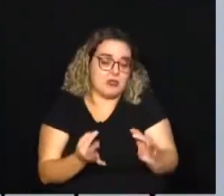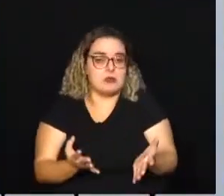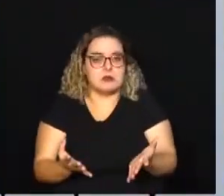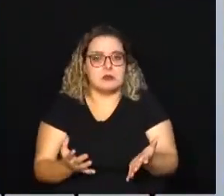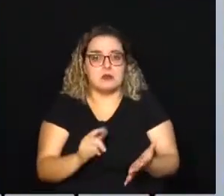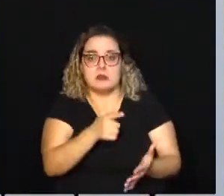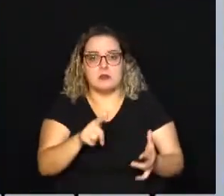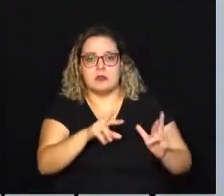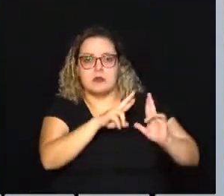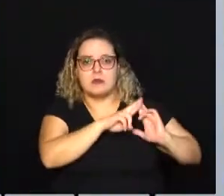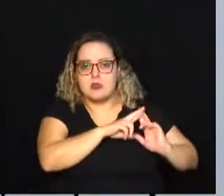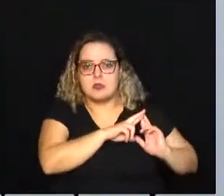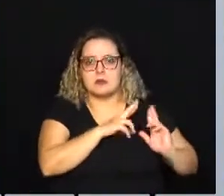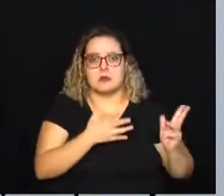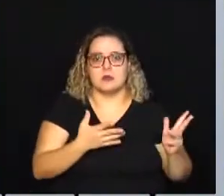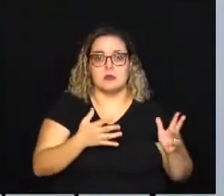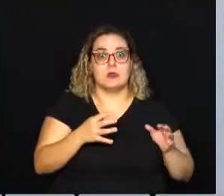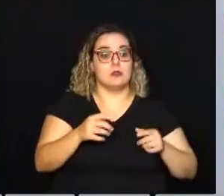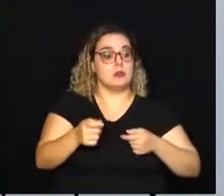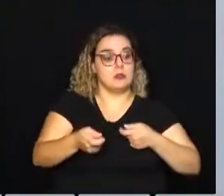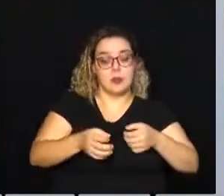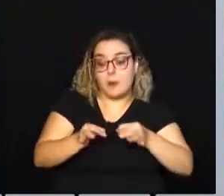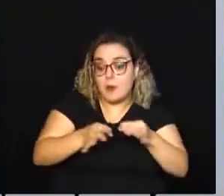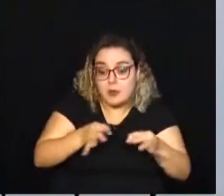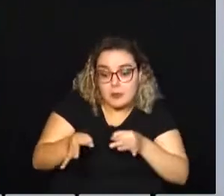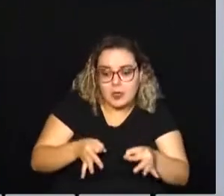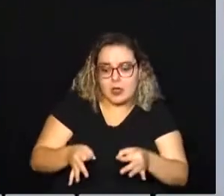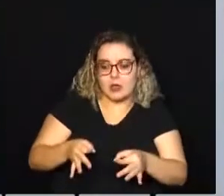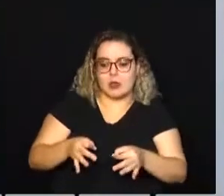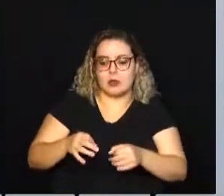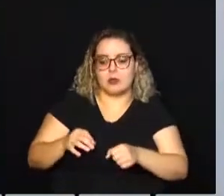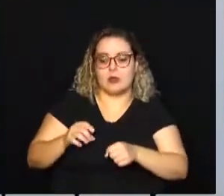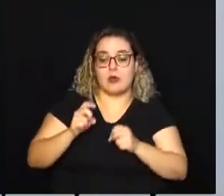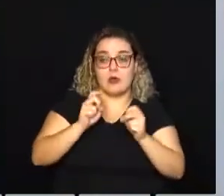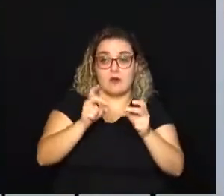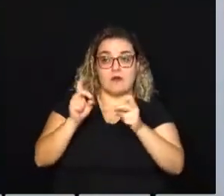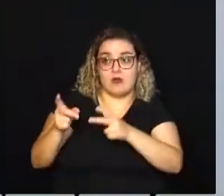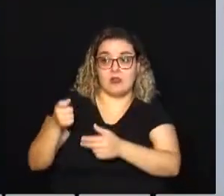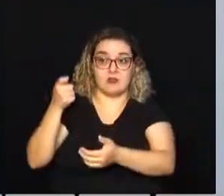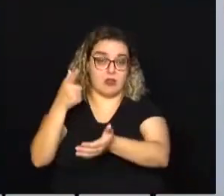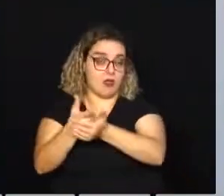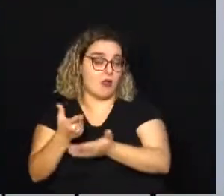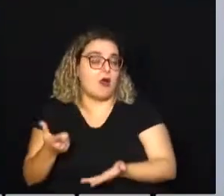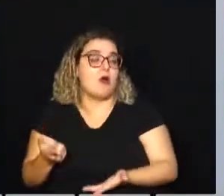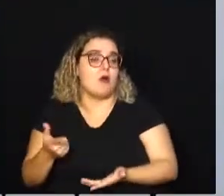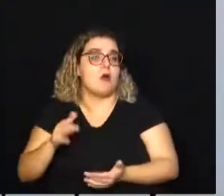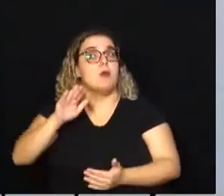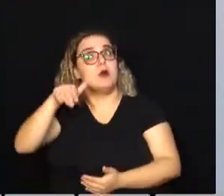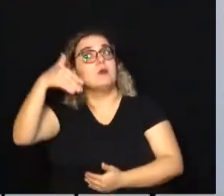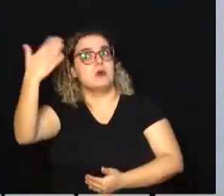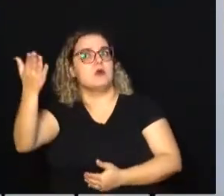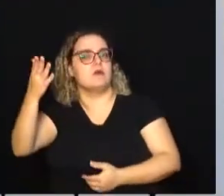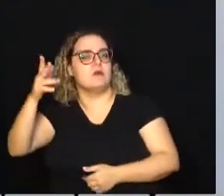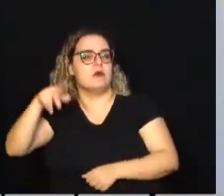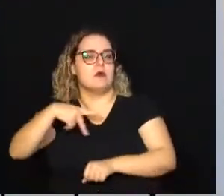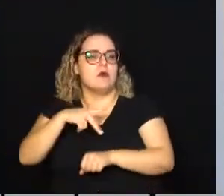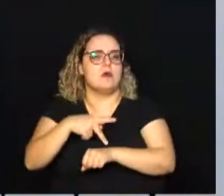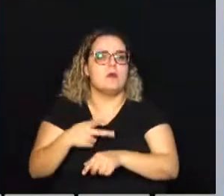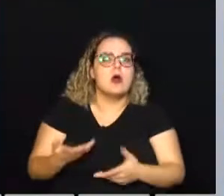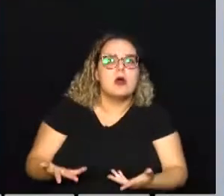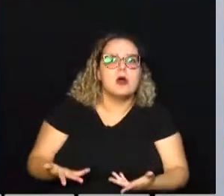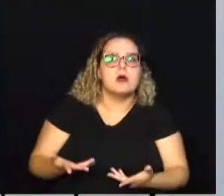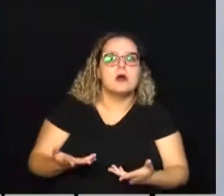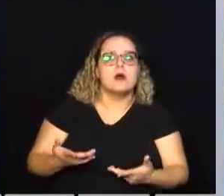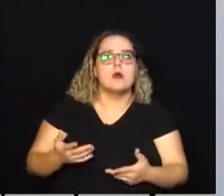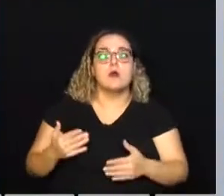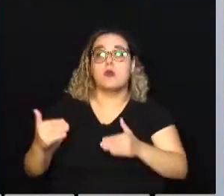o Brasil para o comércio internacional de vacinas, não fez, inclusive, acordos que poderiam ter sido feitos com algumas